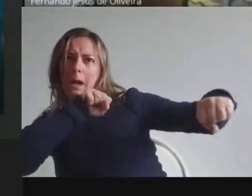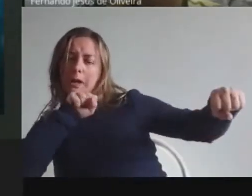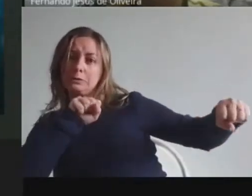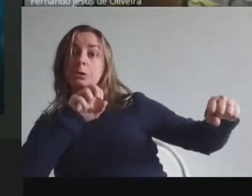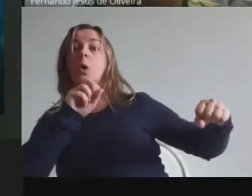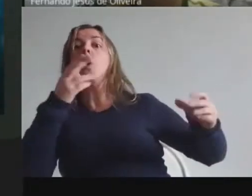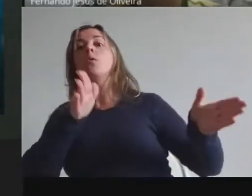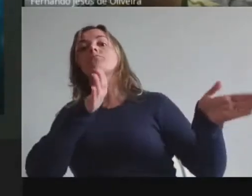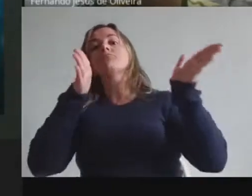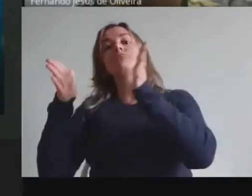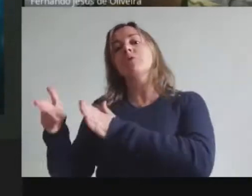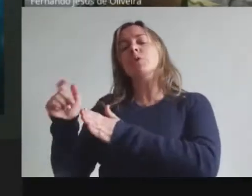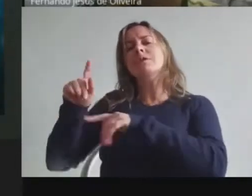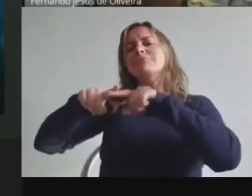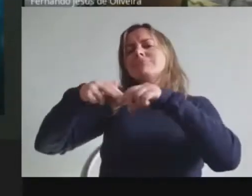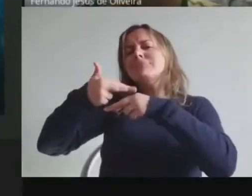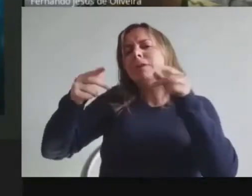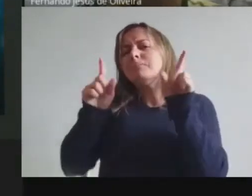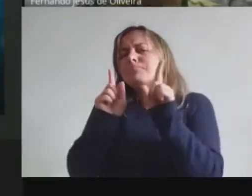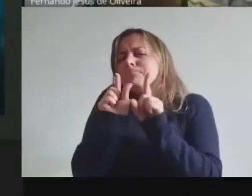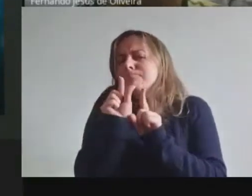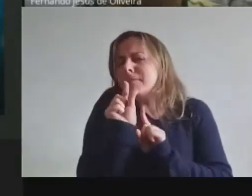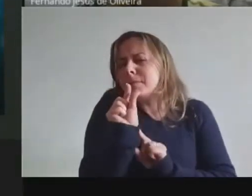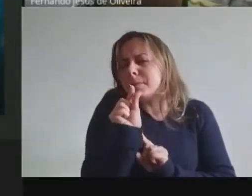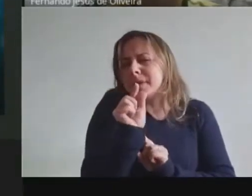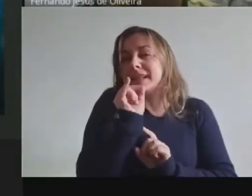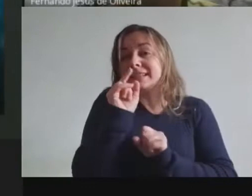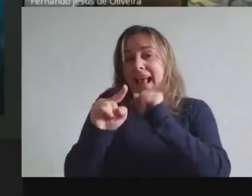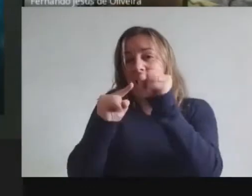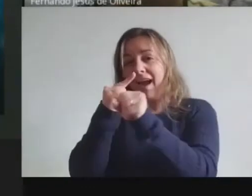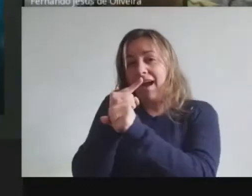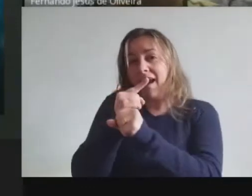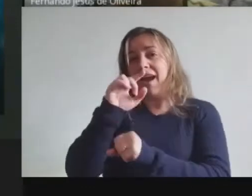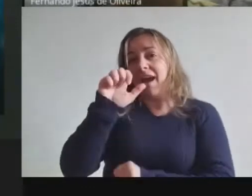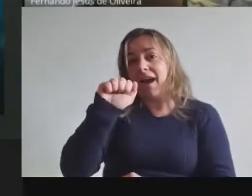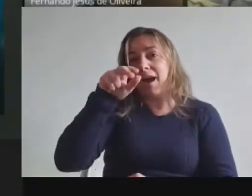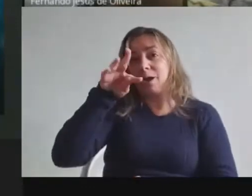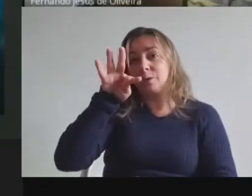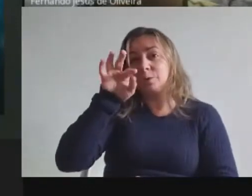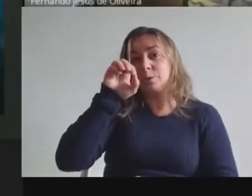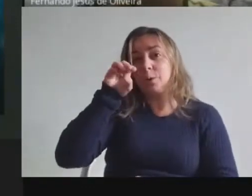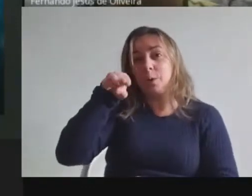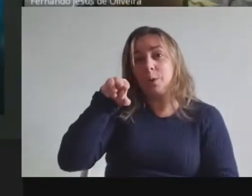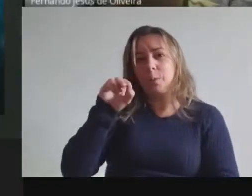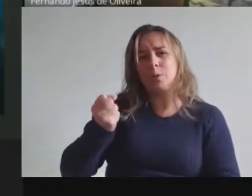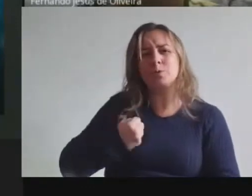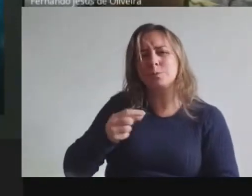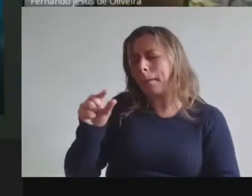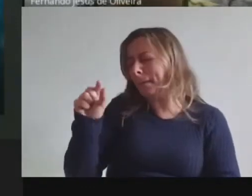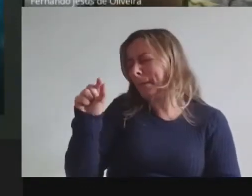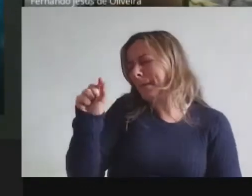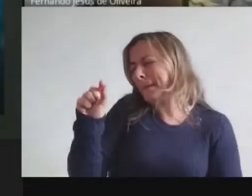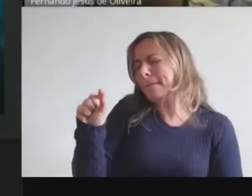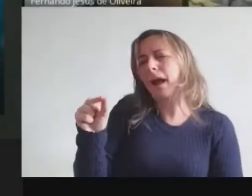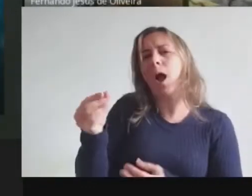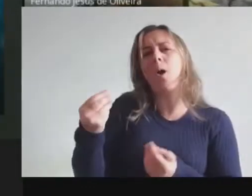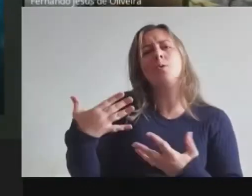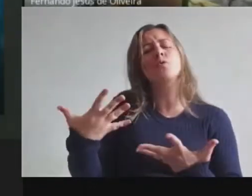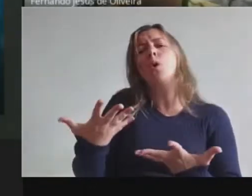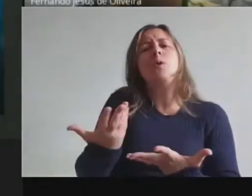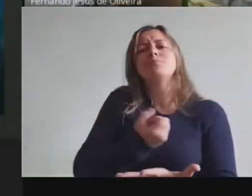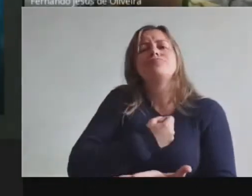né? Então, tem certos números que não dá para escrever, né? É complicado. Fazer conta com eles, então,